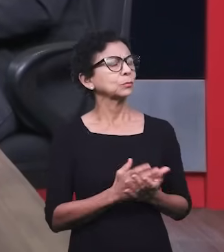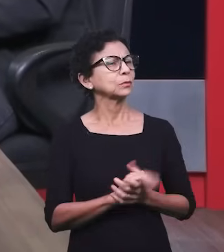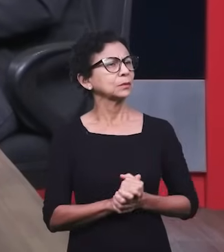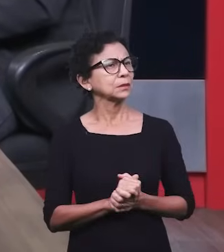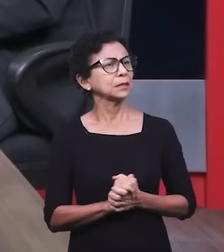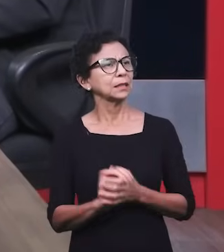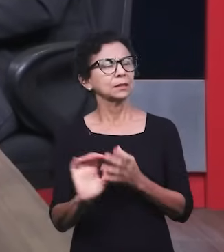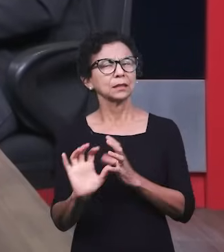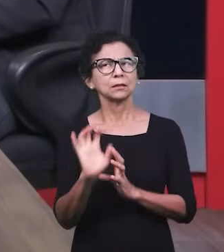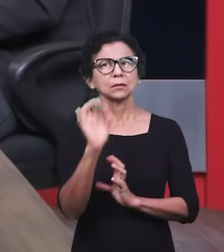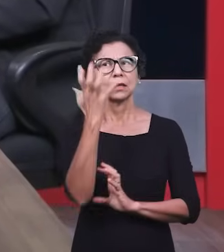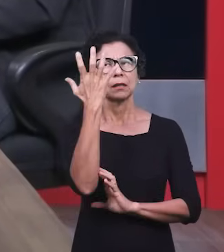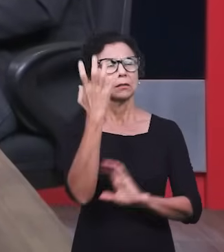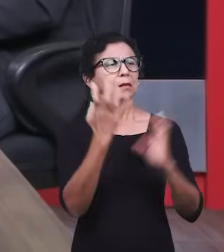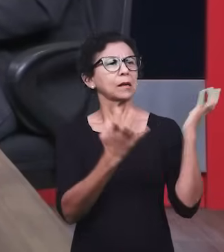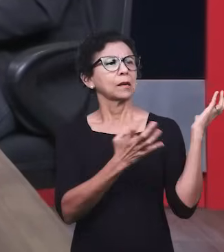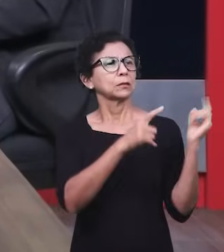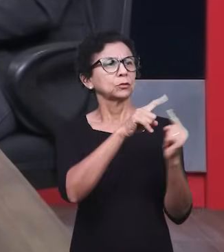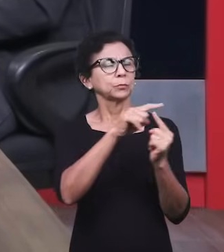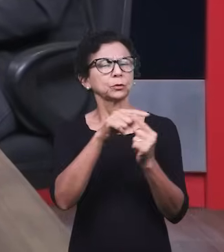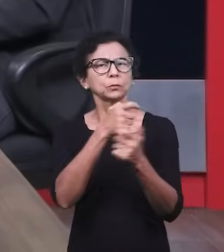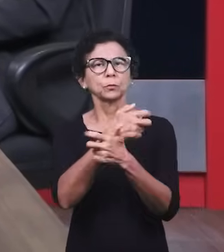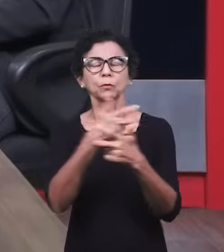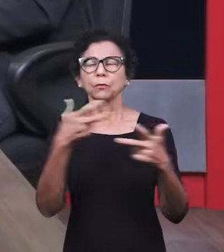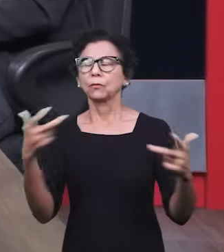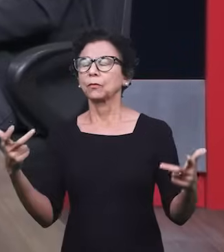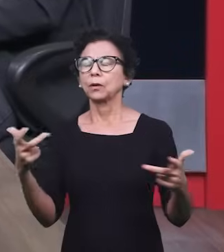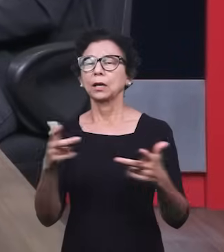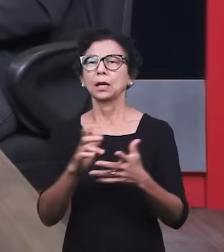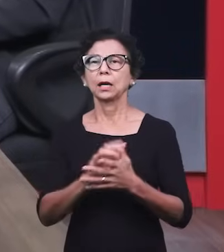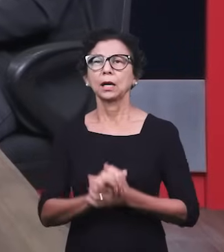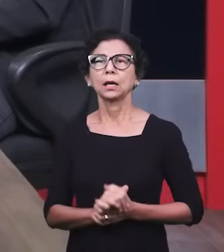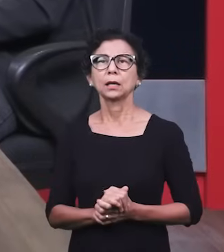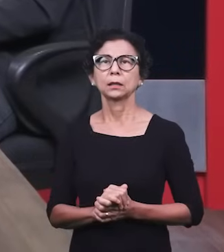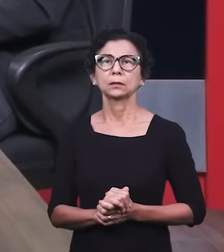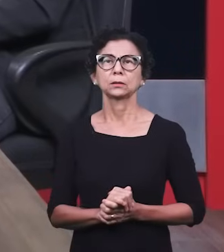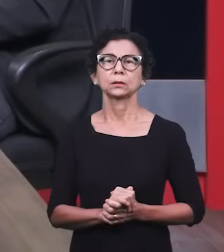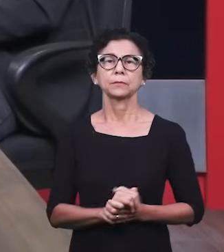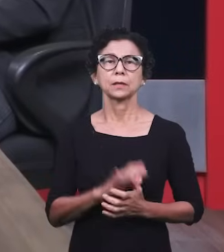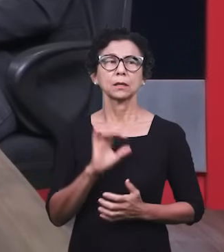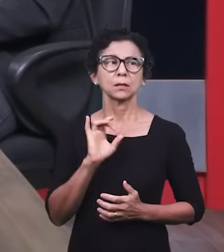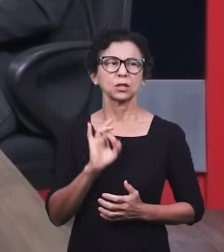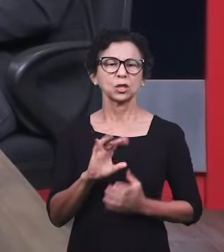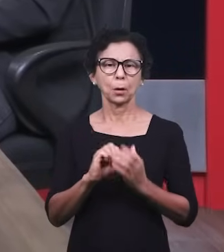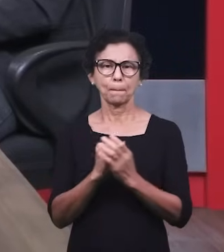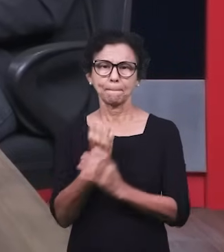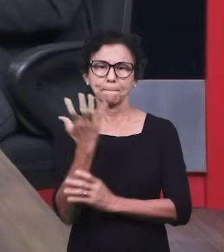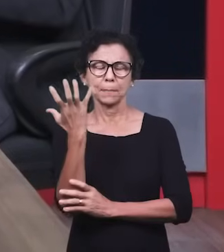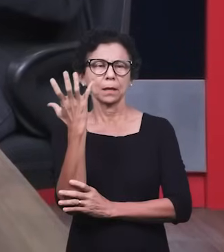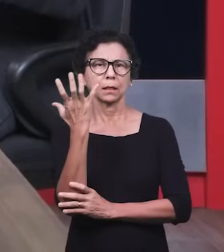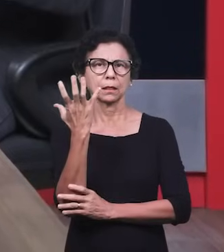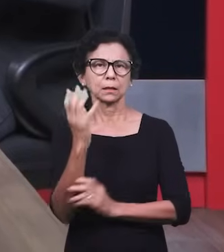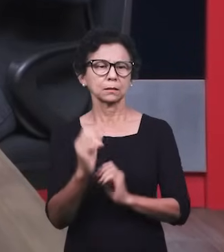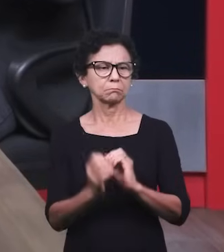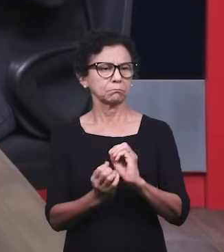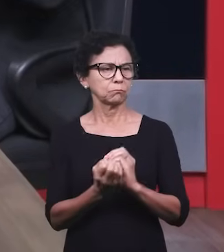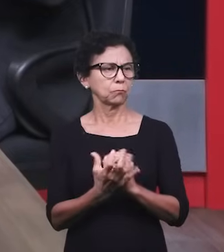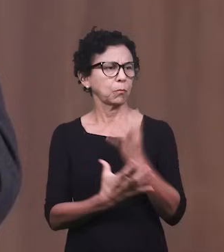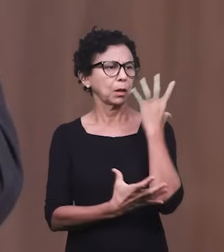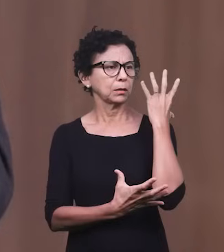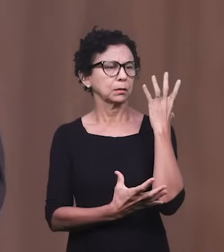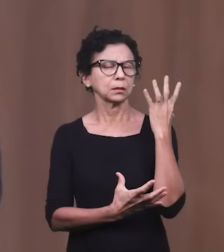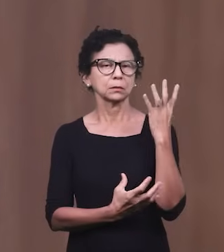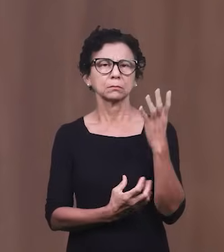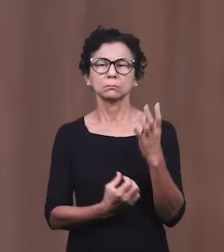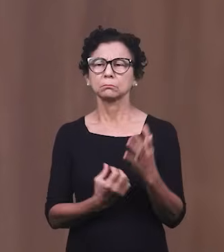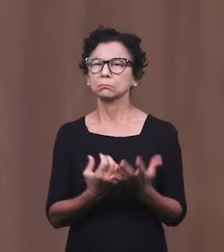eh Muitas pessoas têm a percepção de cara vai falar de plantas essencialmente né claro que a a